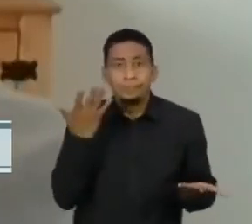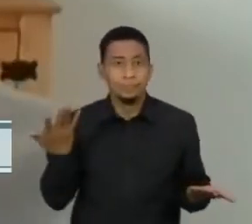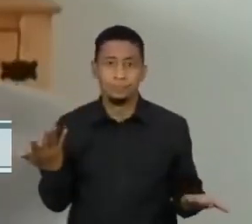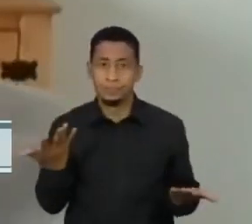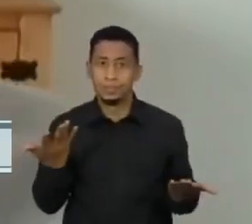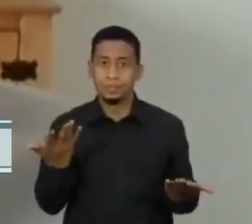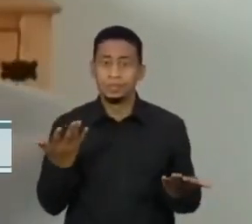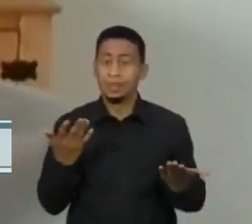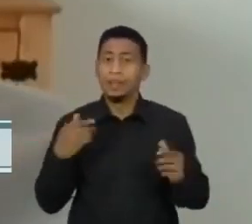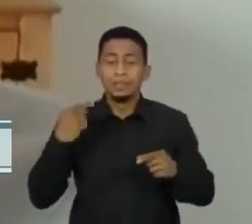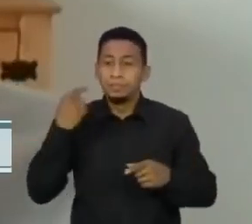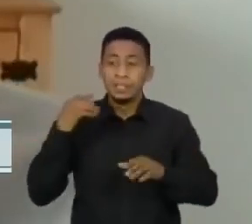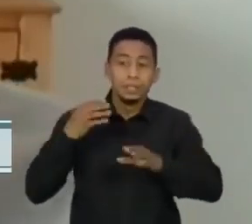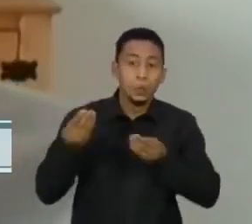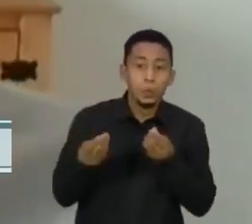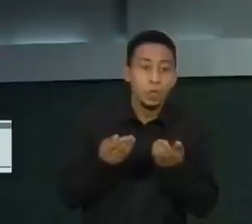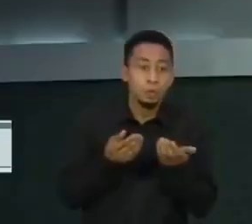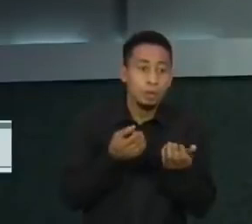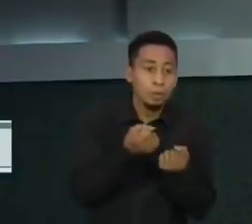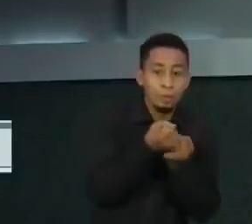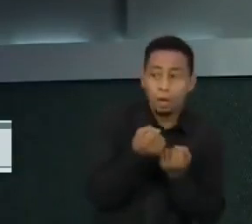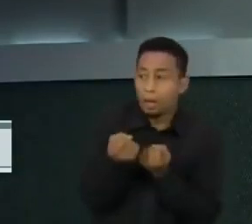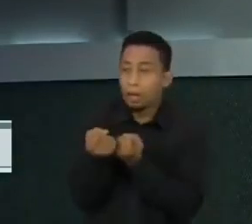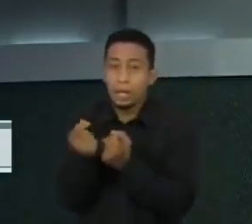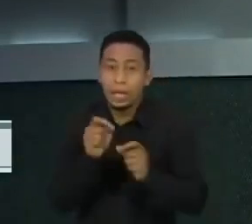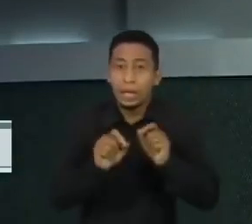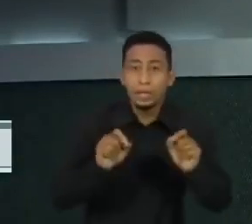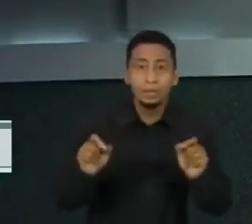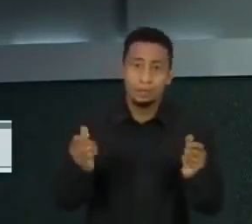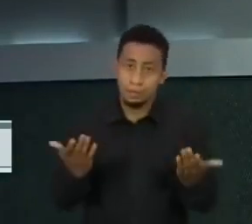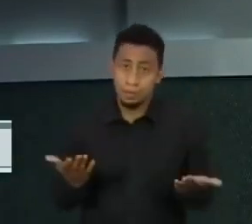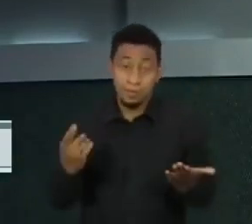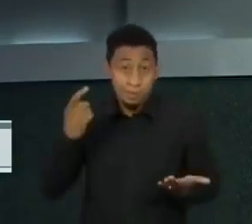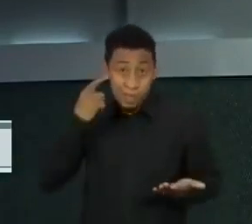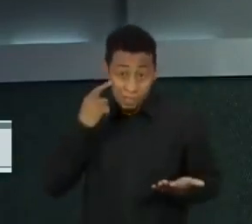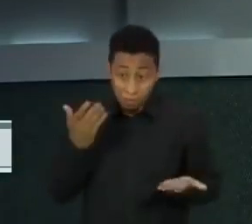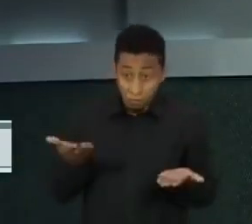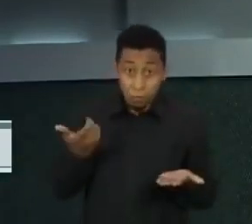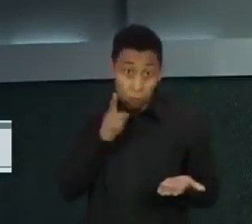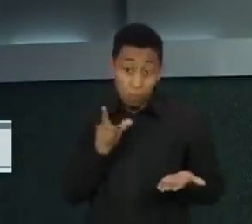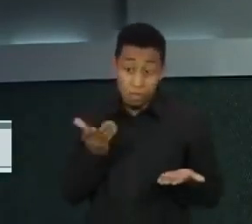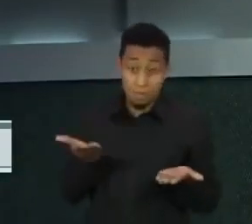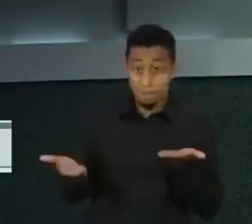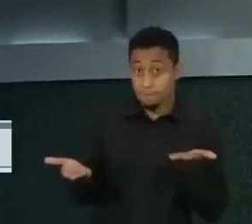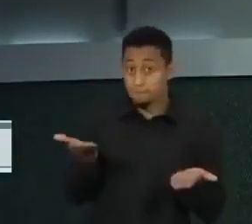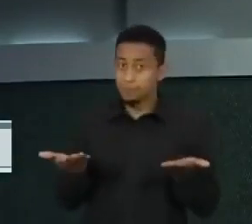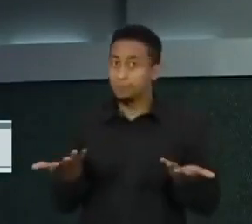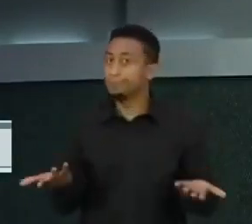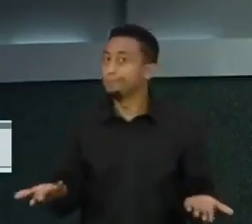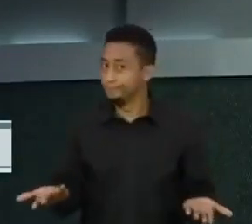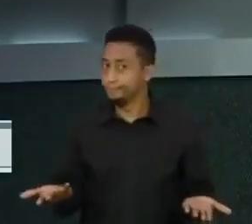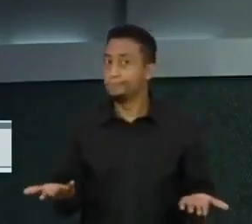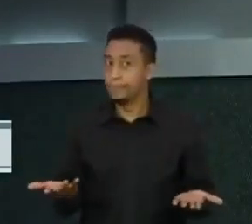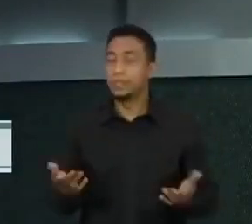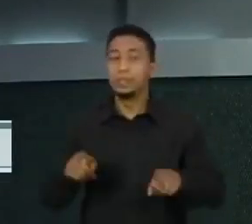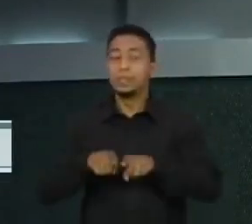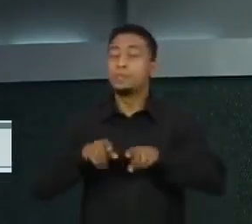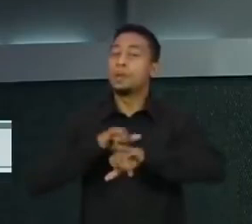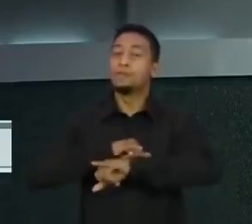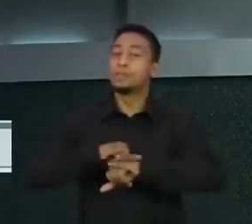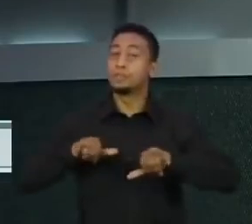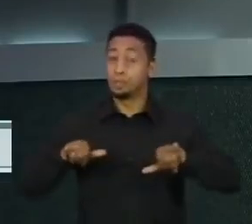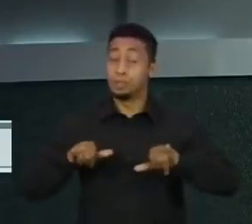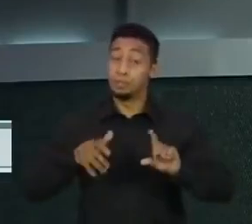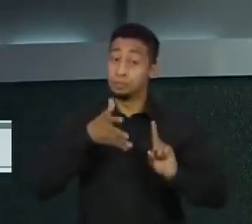a correnteza com um pé em cada canoa, achando que vai se manter equilibrado nessa história. E justificando